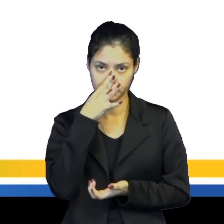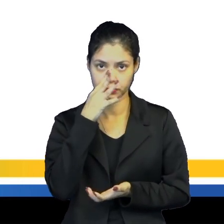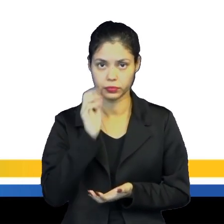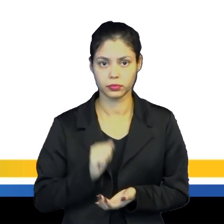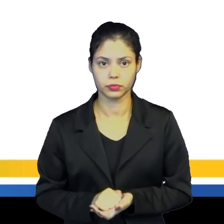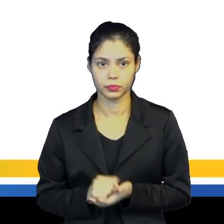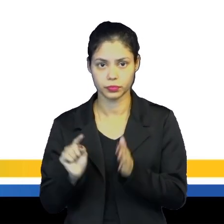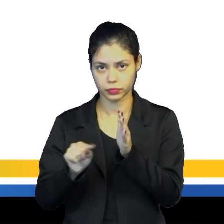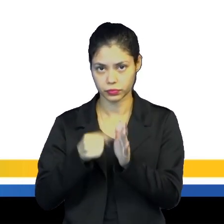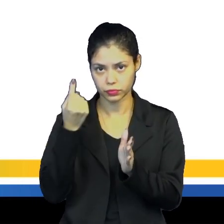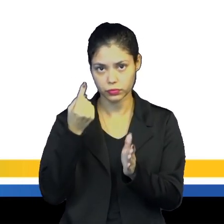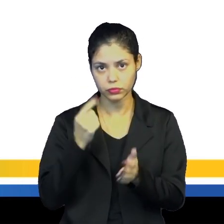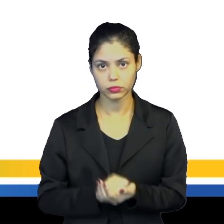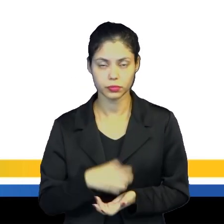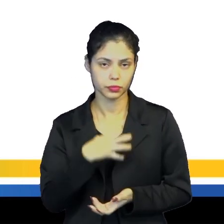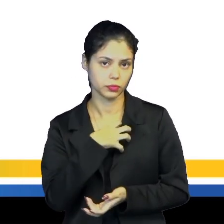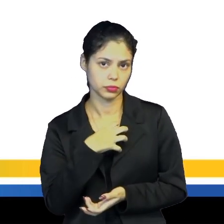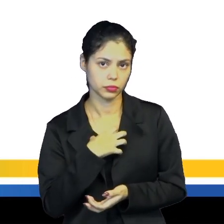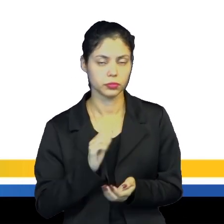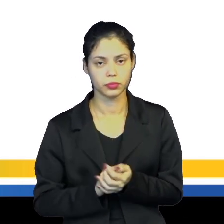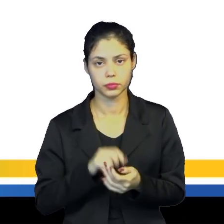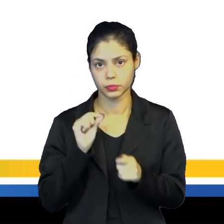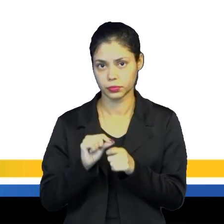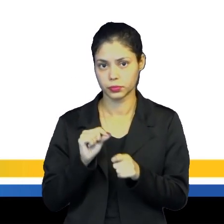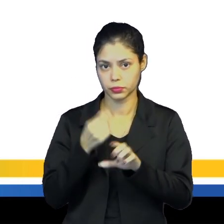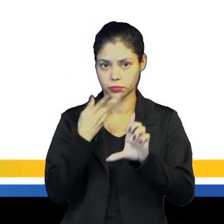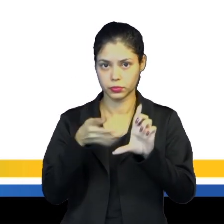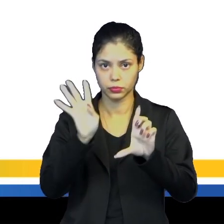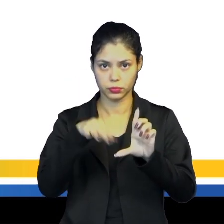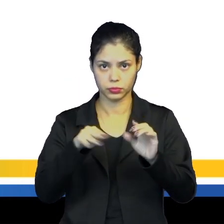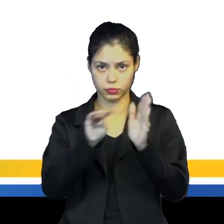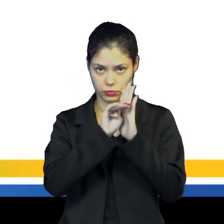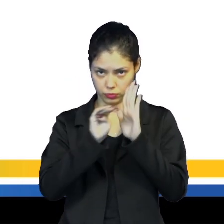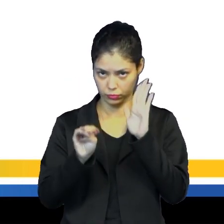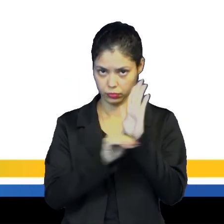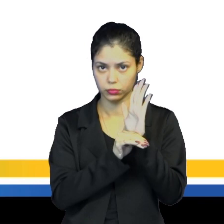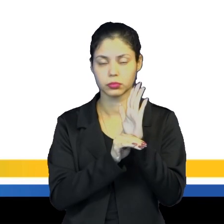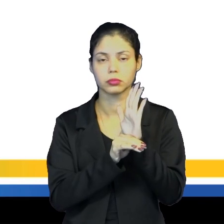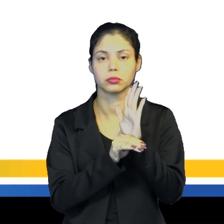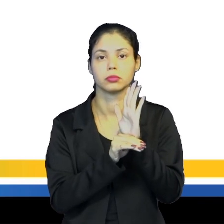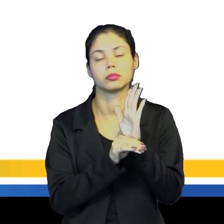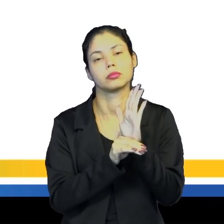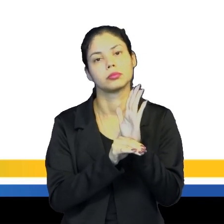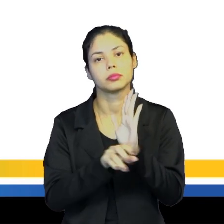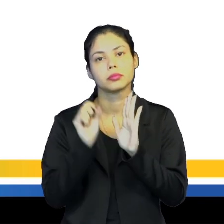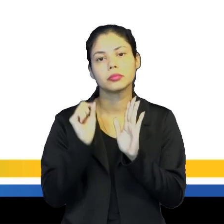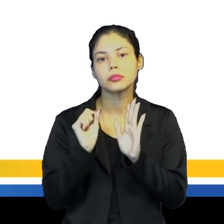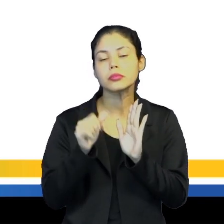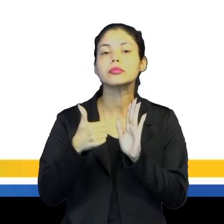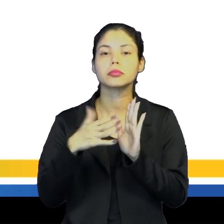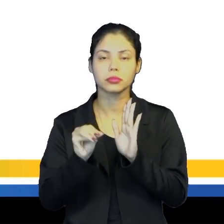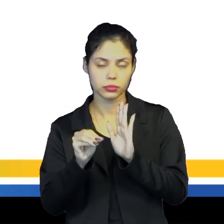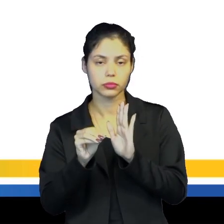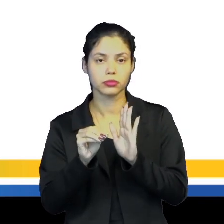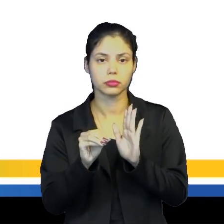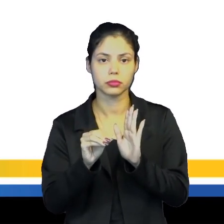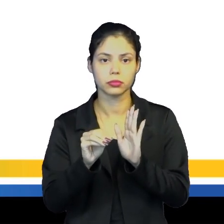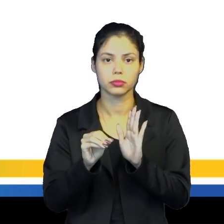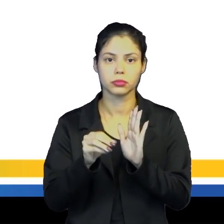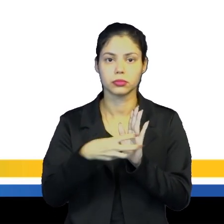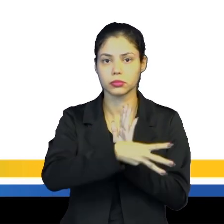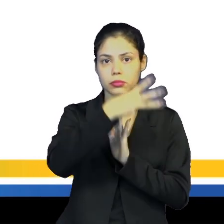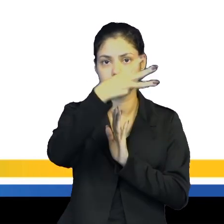aí, primeiro momento da formação. Observe a tabela abaixo, tá? Nela temos 10 linhas e